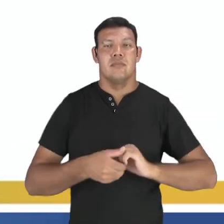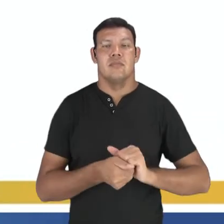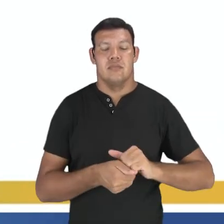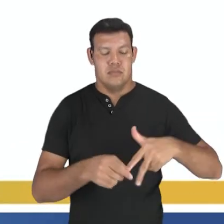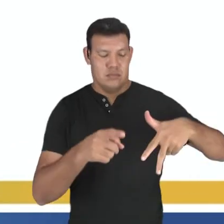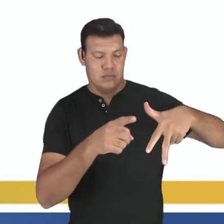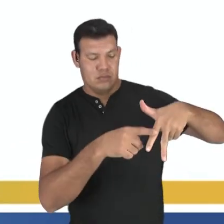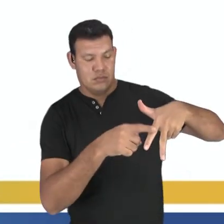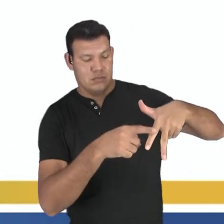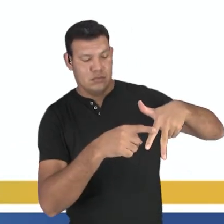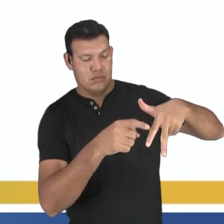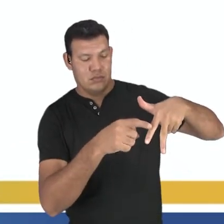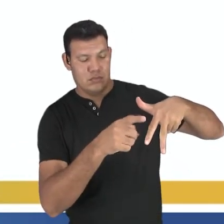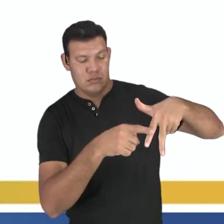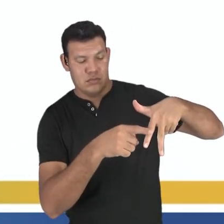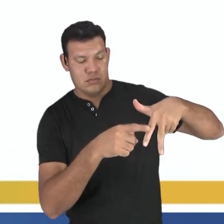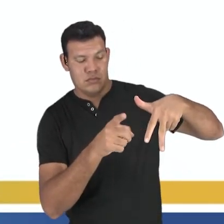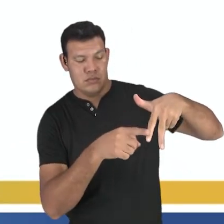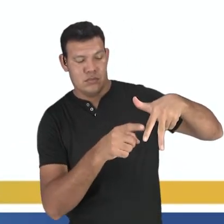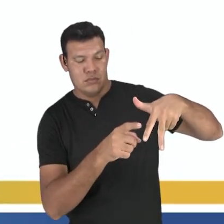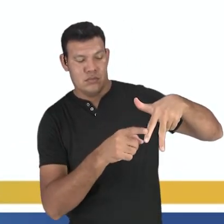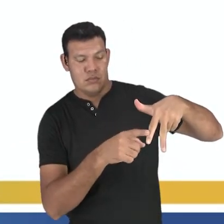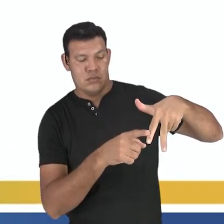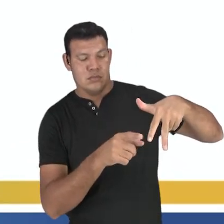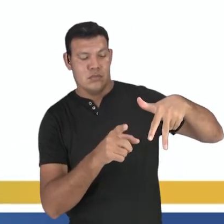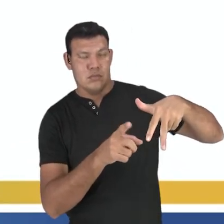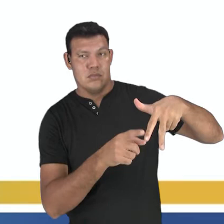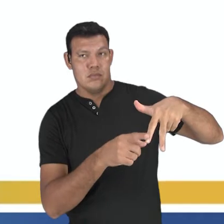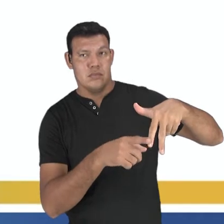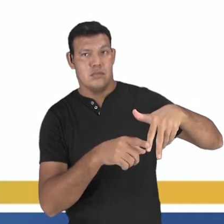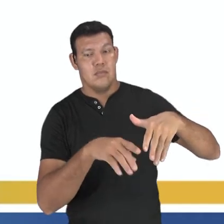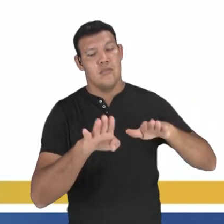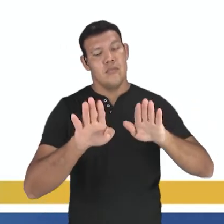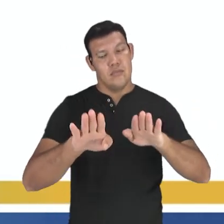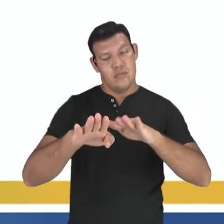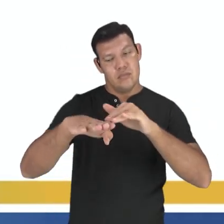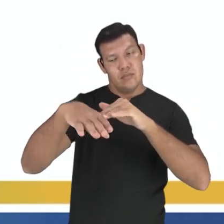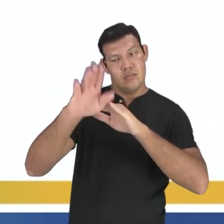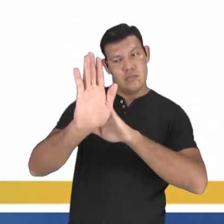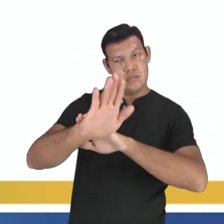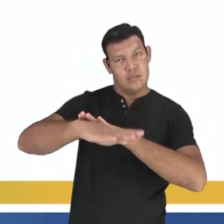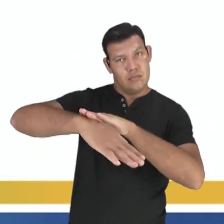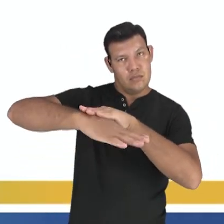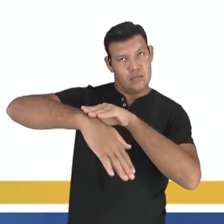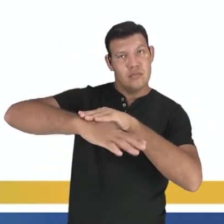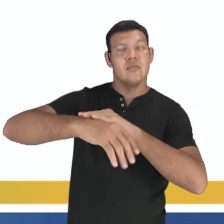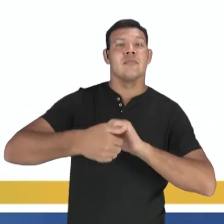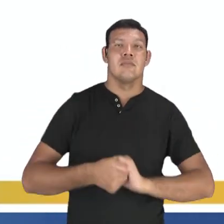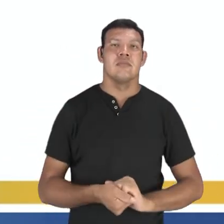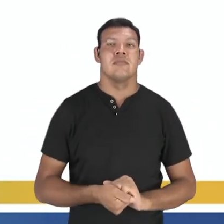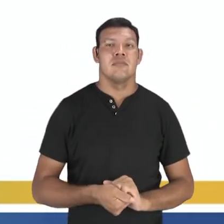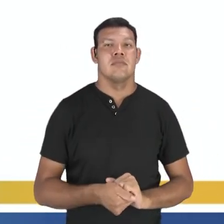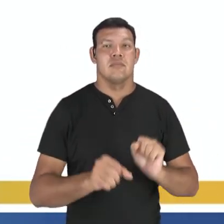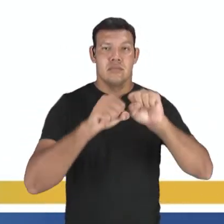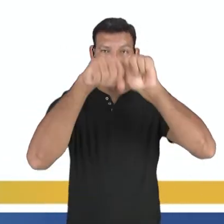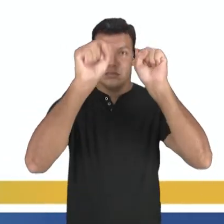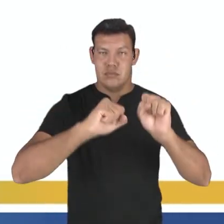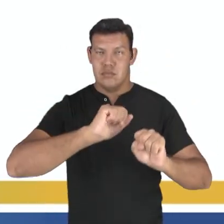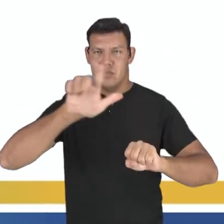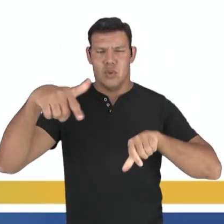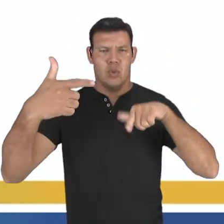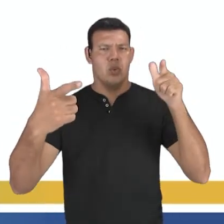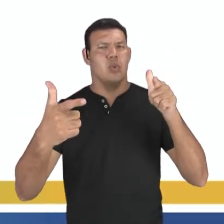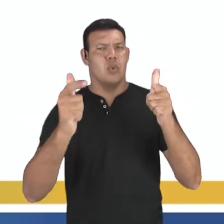coxa, joelho, canela, panturrilha e até mesmo o nosso pé. Então, assim como todos os outros sistemas do nosso corpo têm